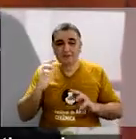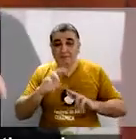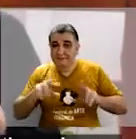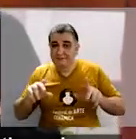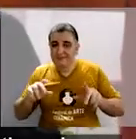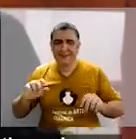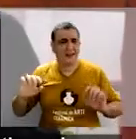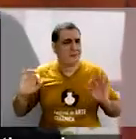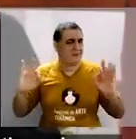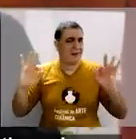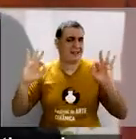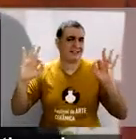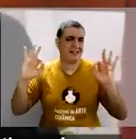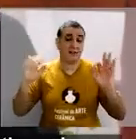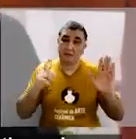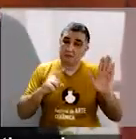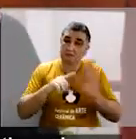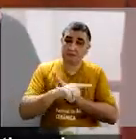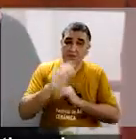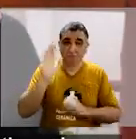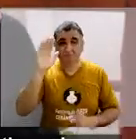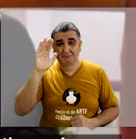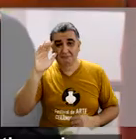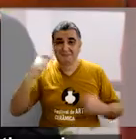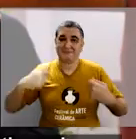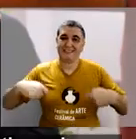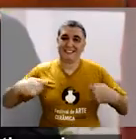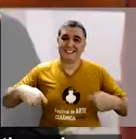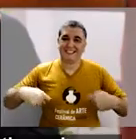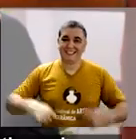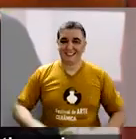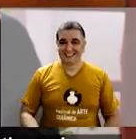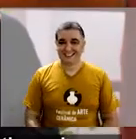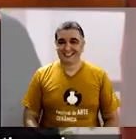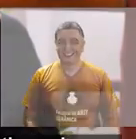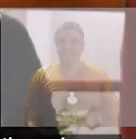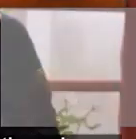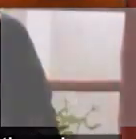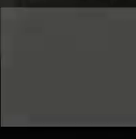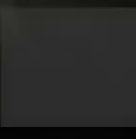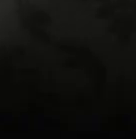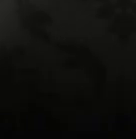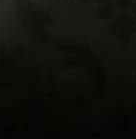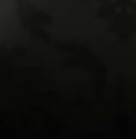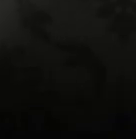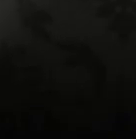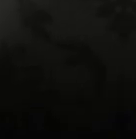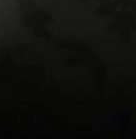olhos, da boca, dos ouvidos. Isso é super importante.